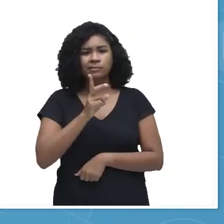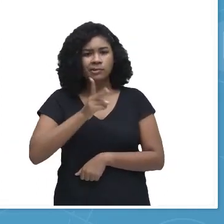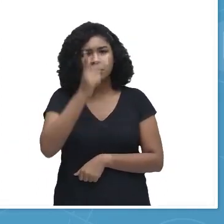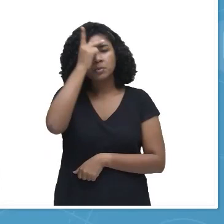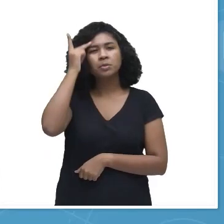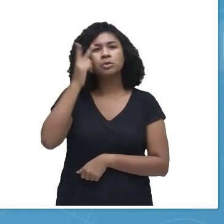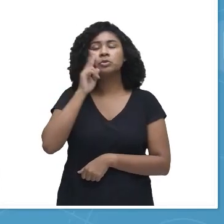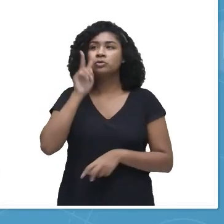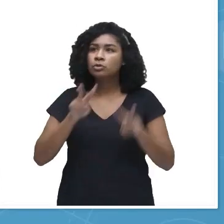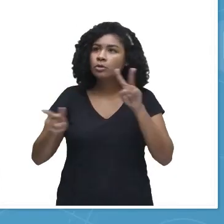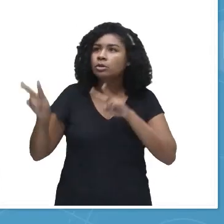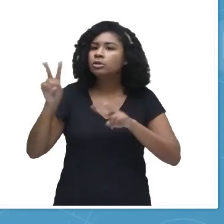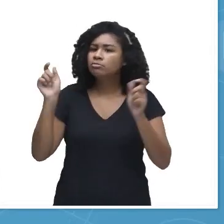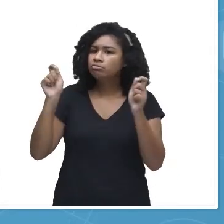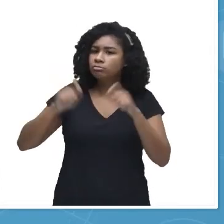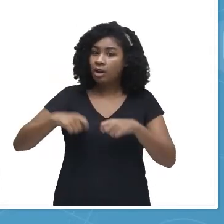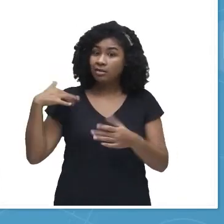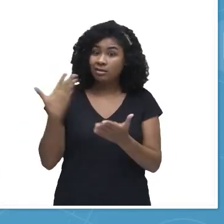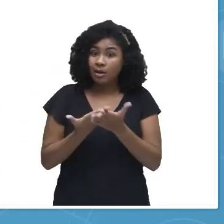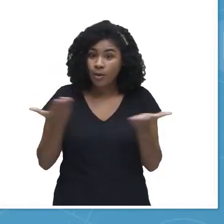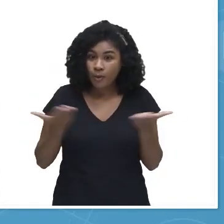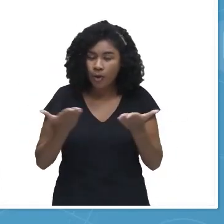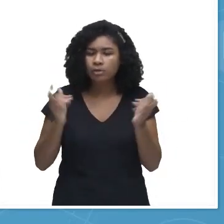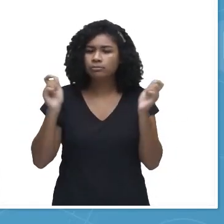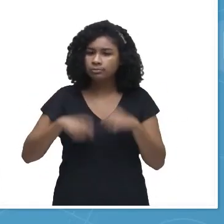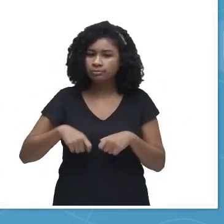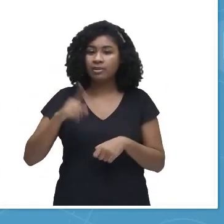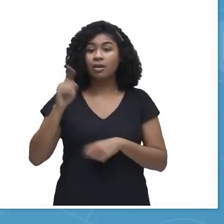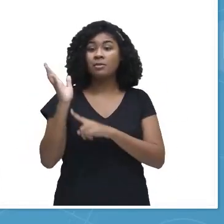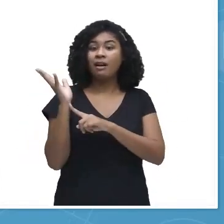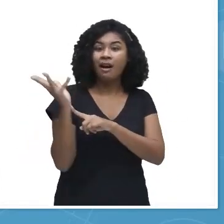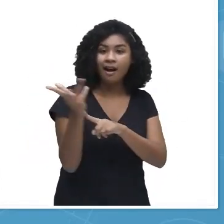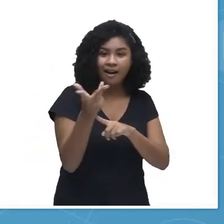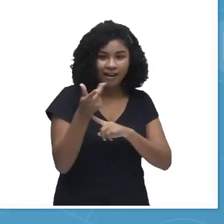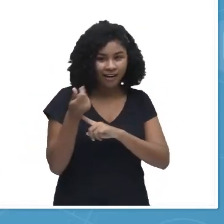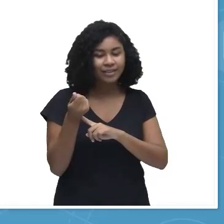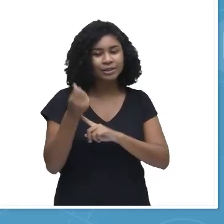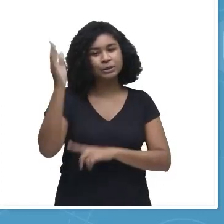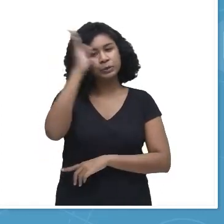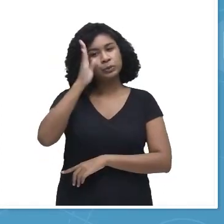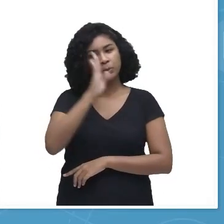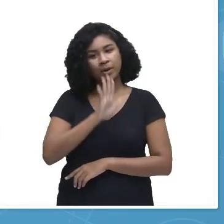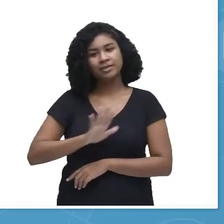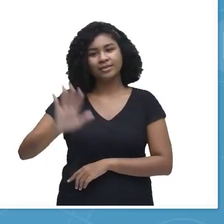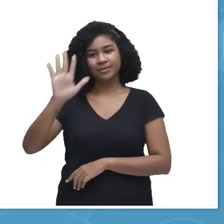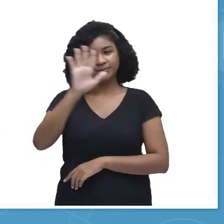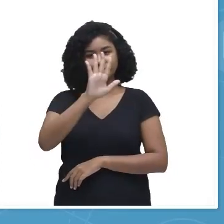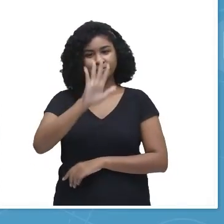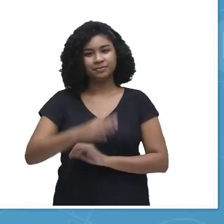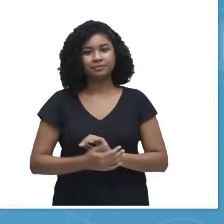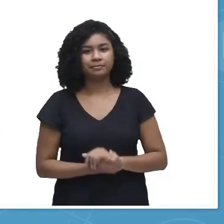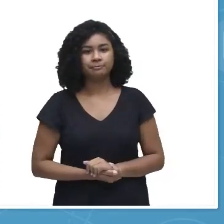ainda hoje como uma obra de arte da arquitetura e do entalhamento brasileiro. Ok, gente?